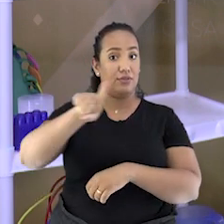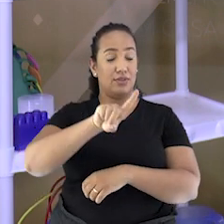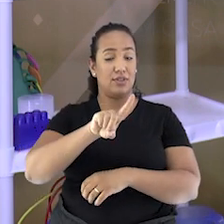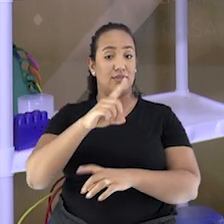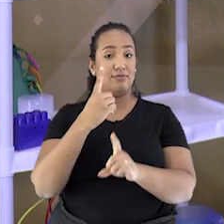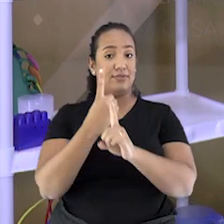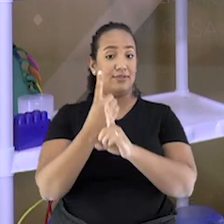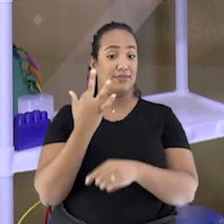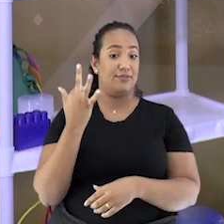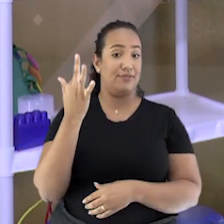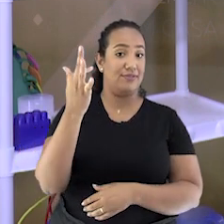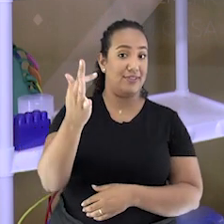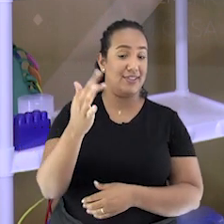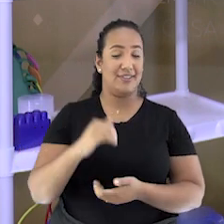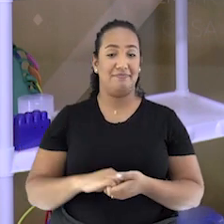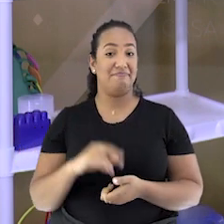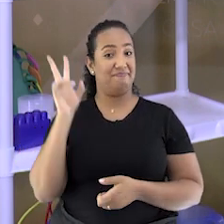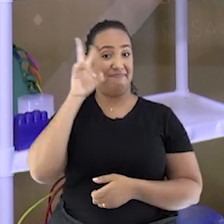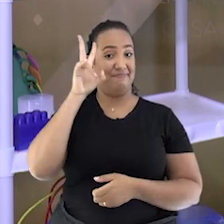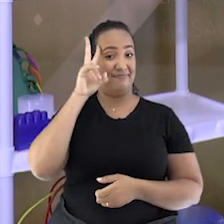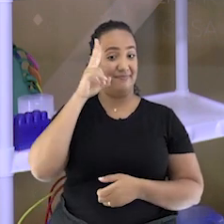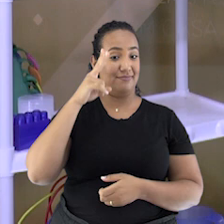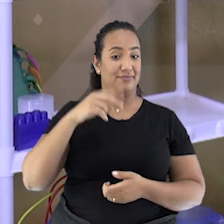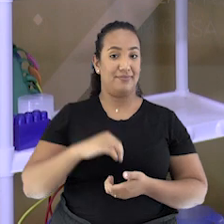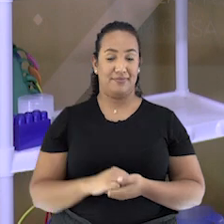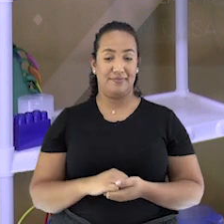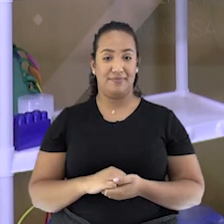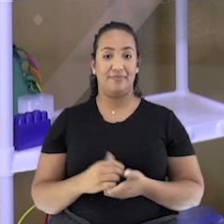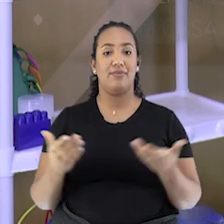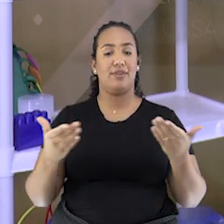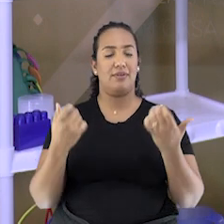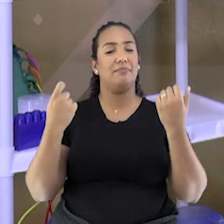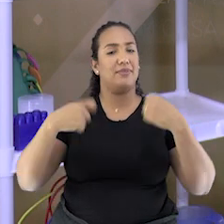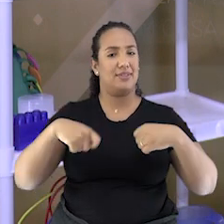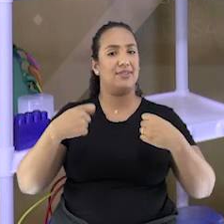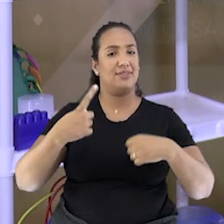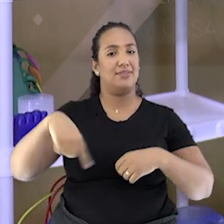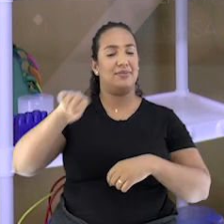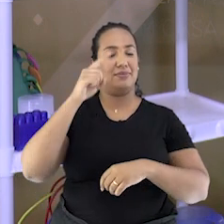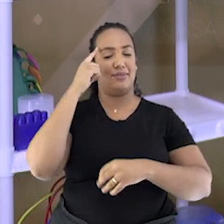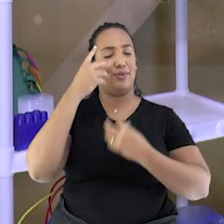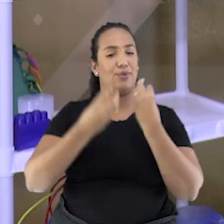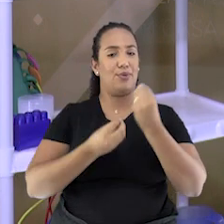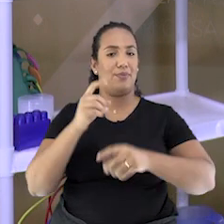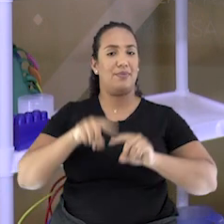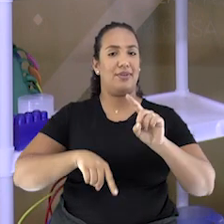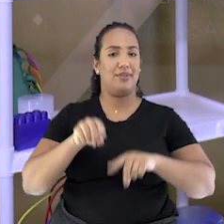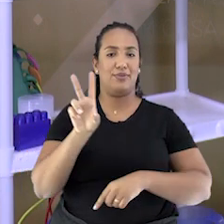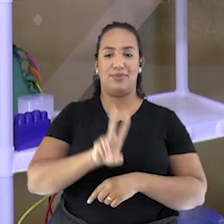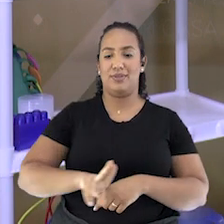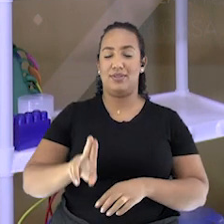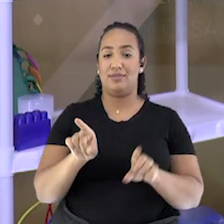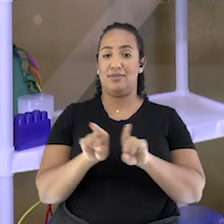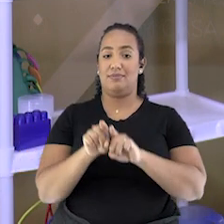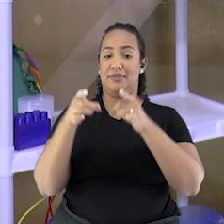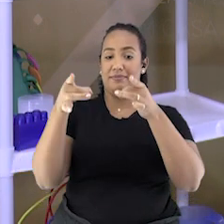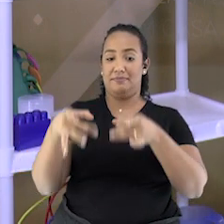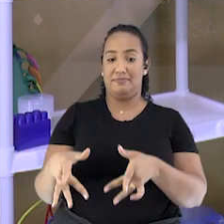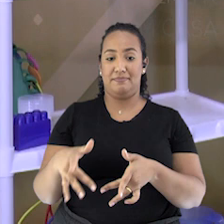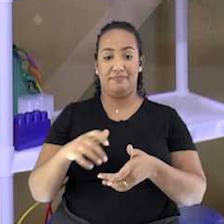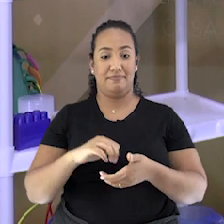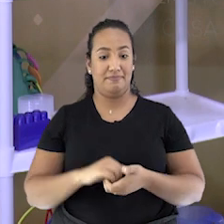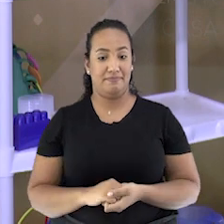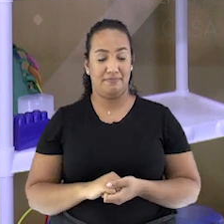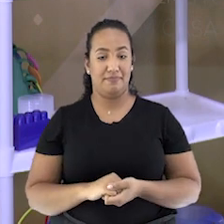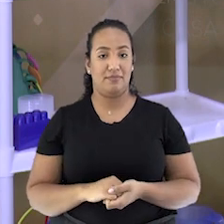próximo encontro. Então não se esqueça, vamos repensar na forma que estamos utilizando e descartando alguns materiais.